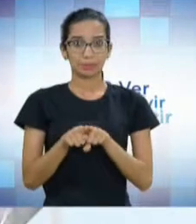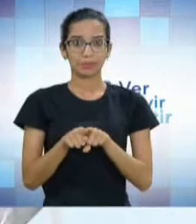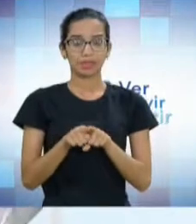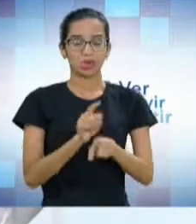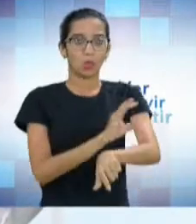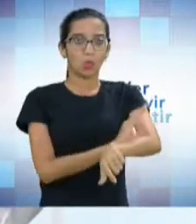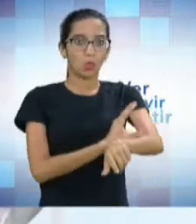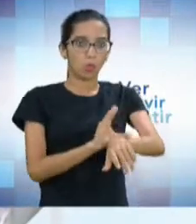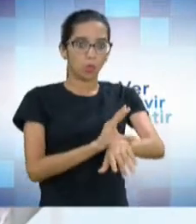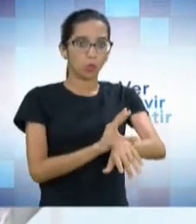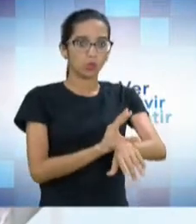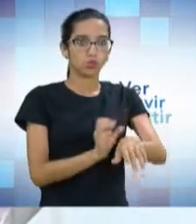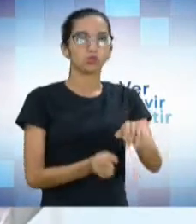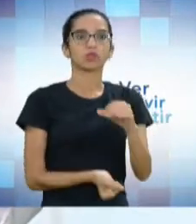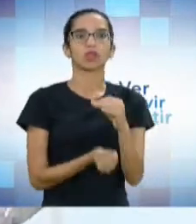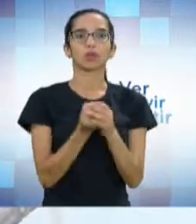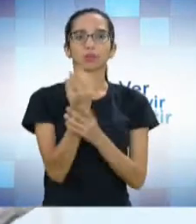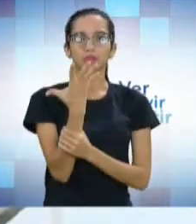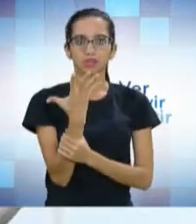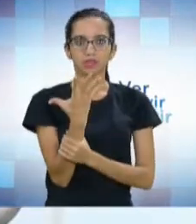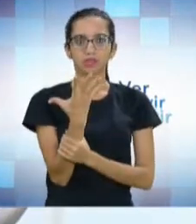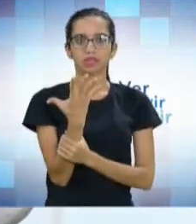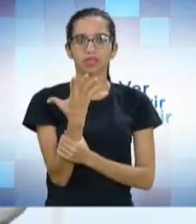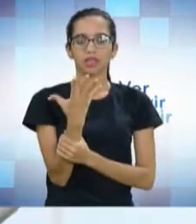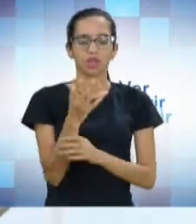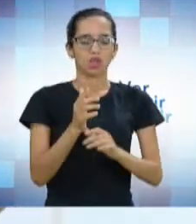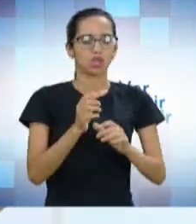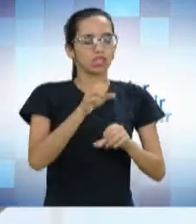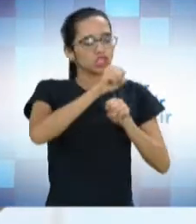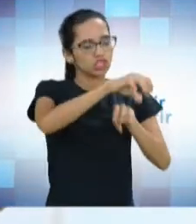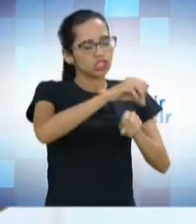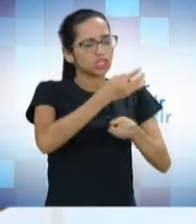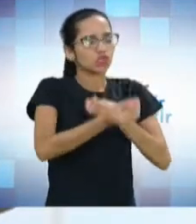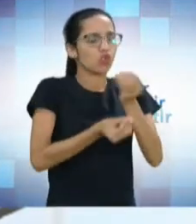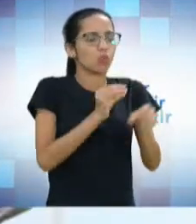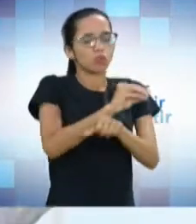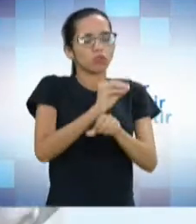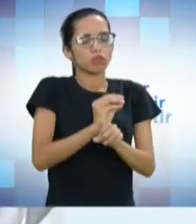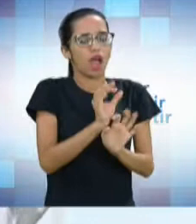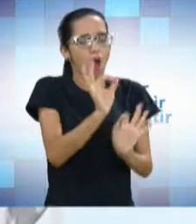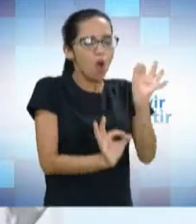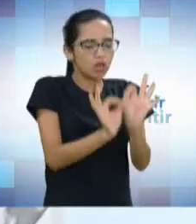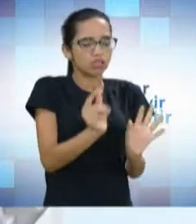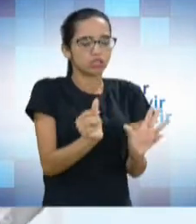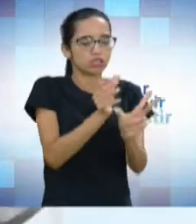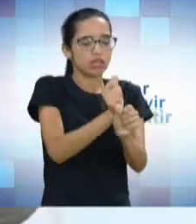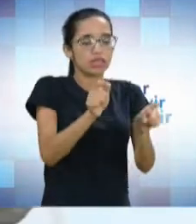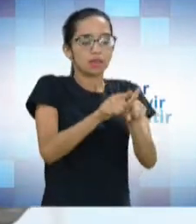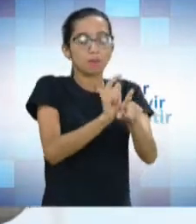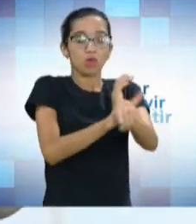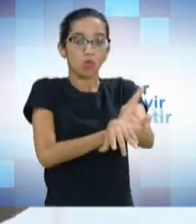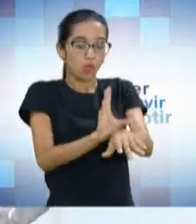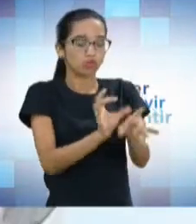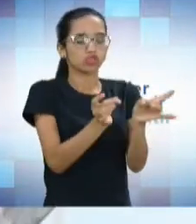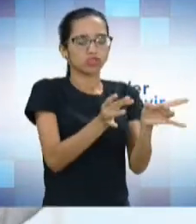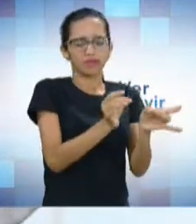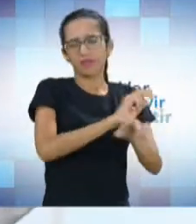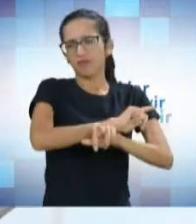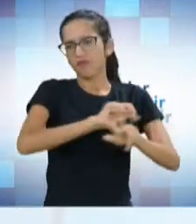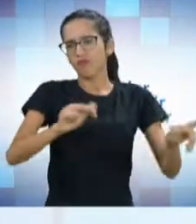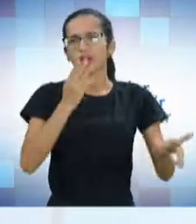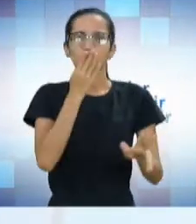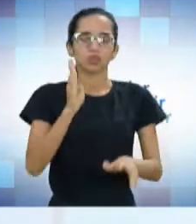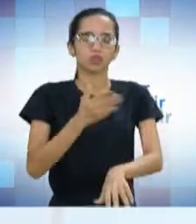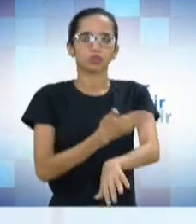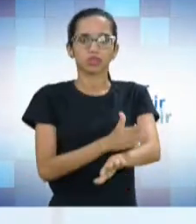essa essa finanças é o da um curso de vendas são vários treinamentos até